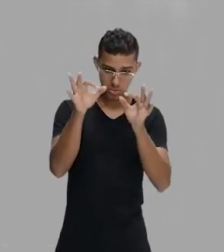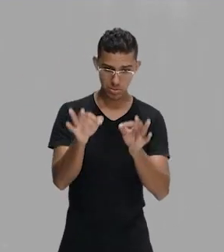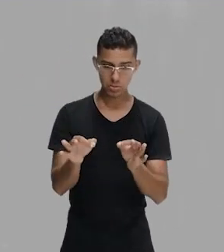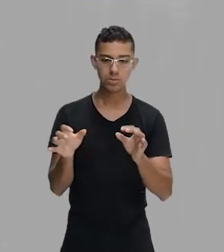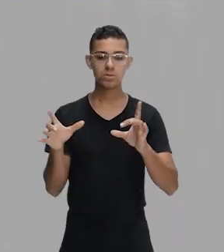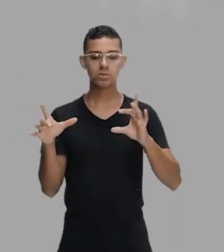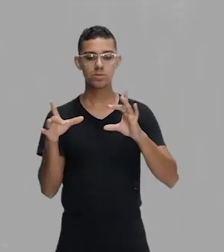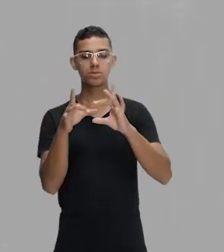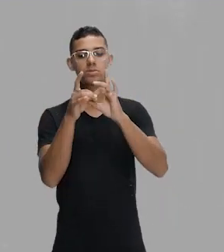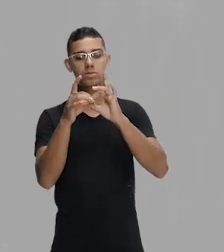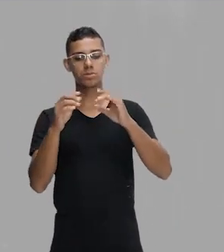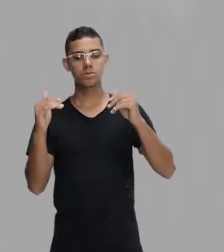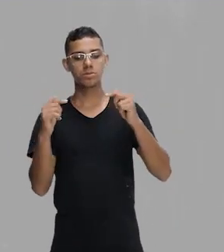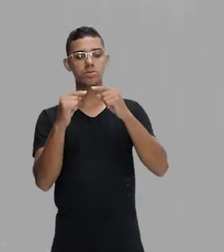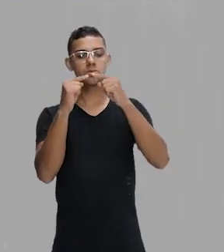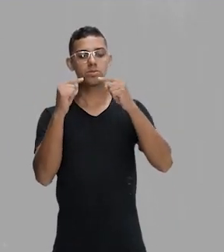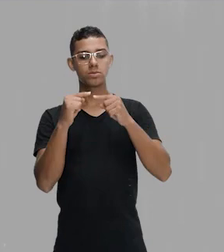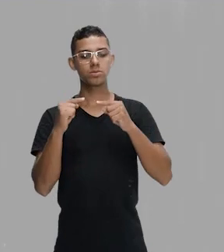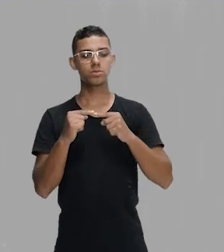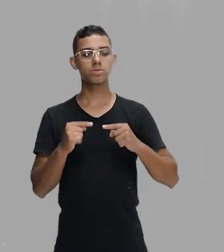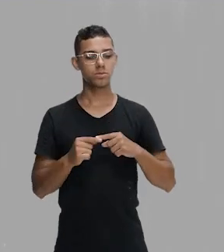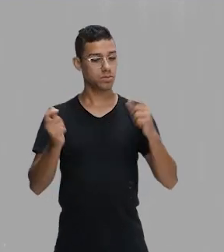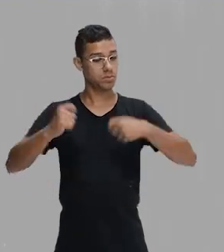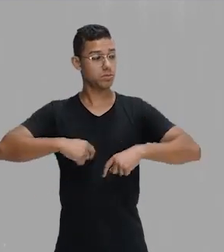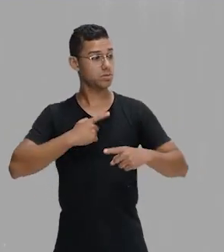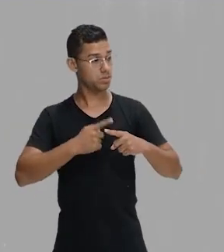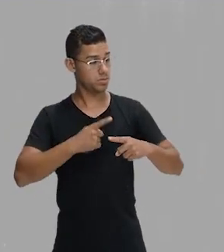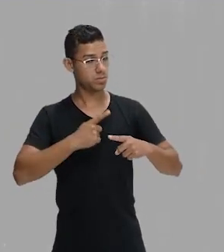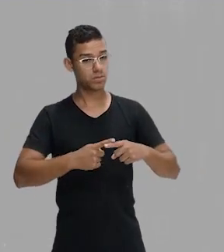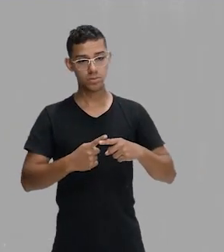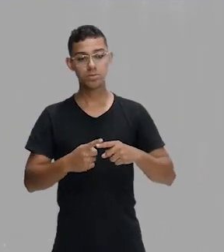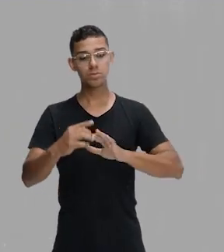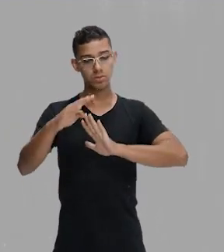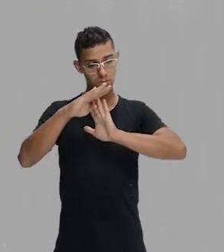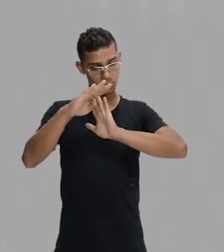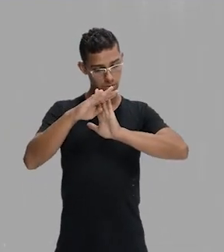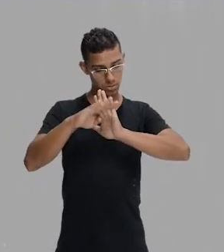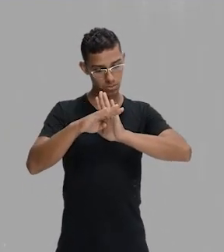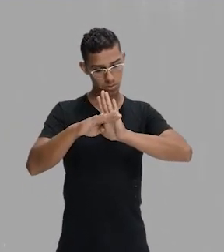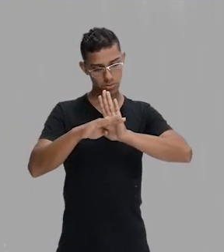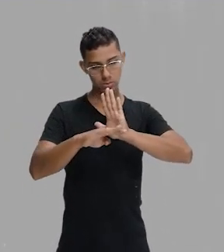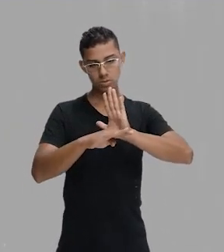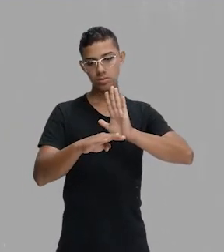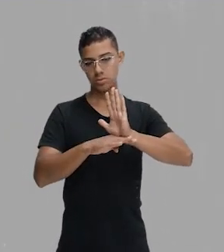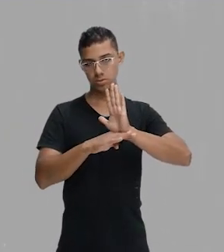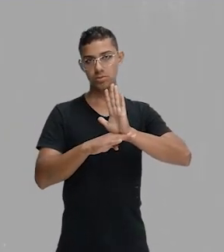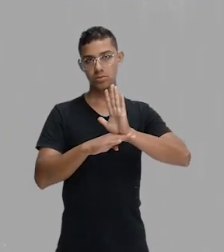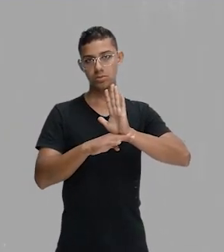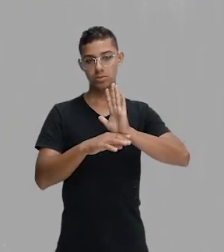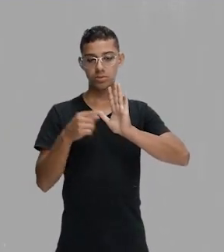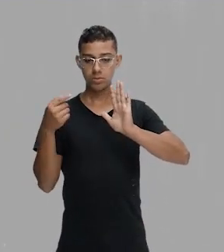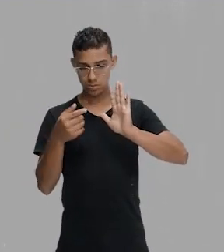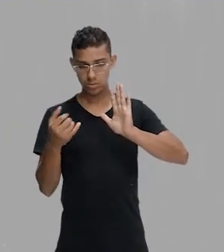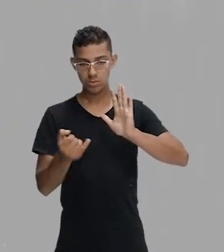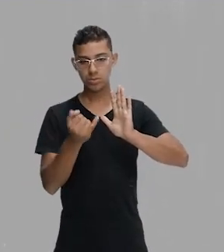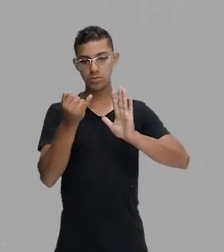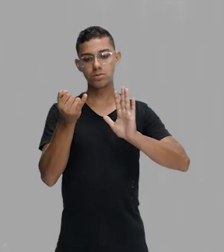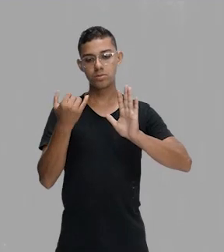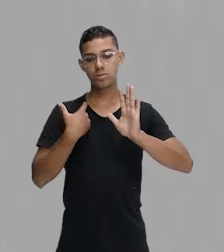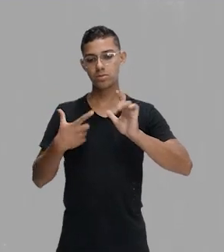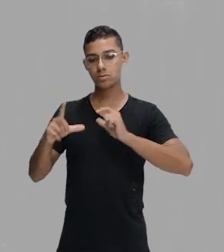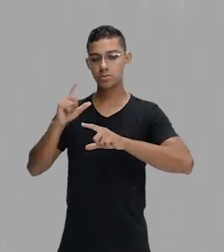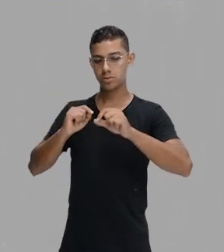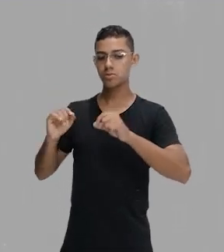descrito aqui na primeira questão, porque ele está na etapa de planejamento. Ó. Para decidir a questão é importante